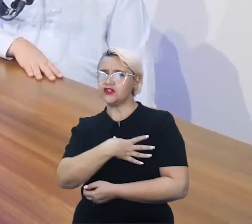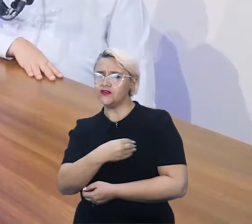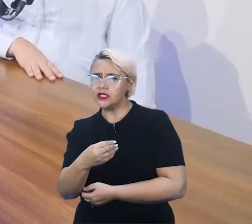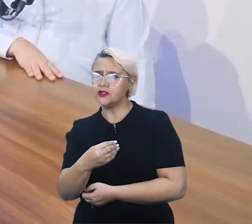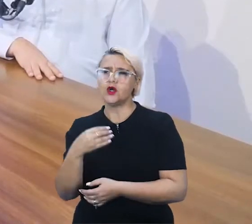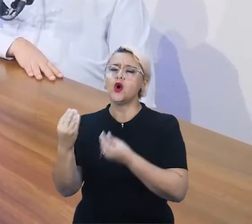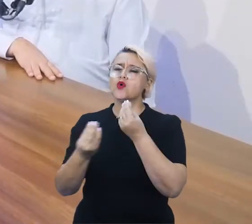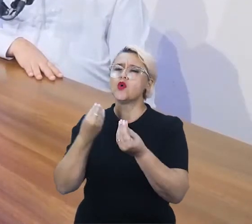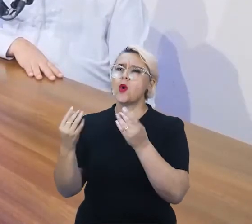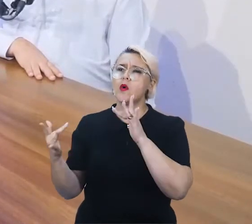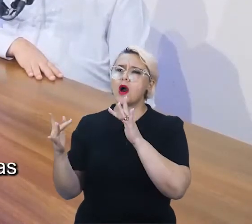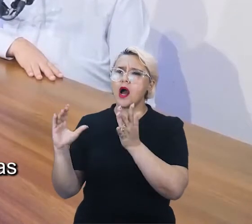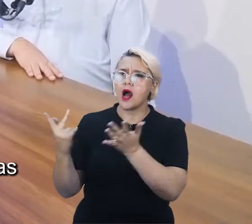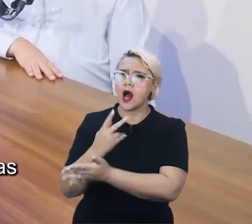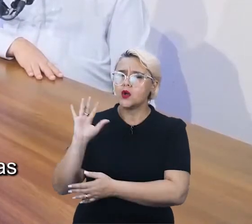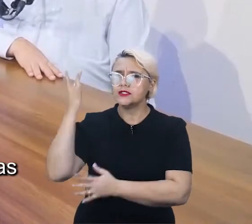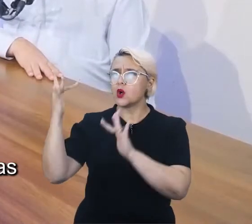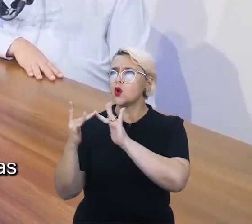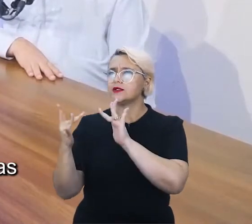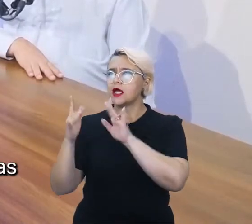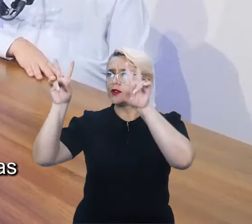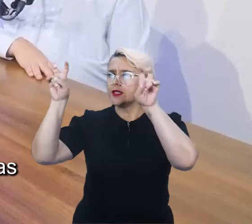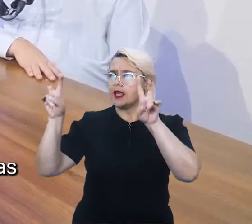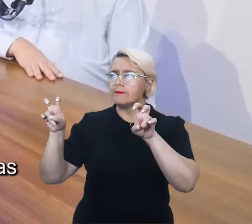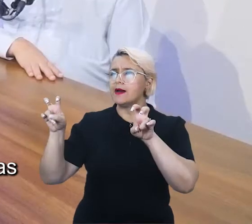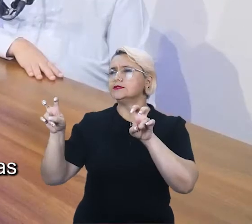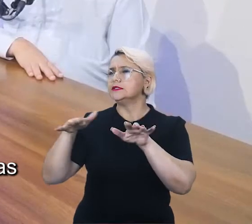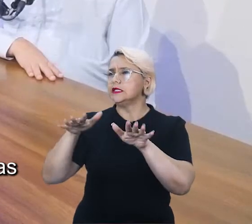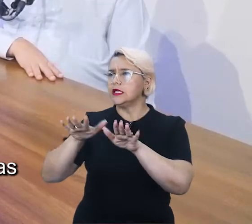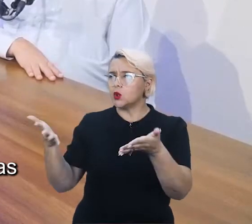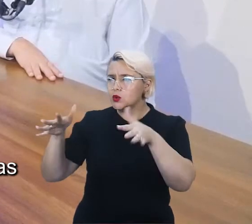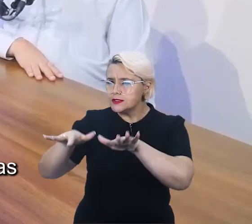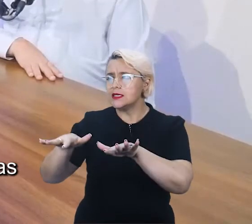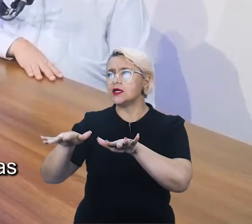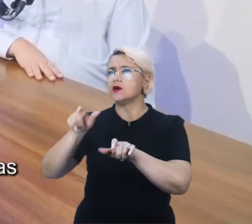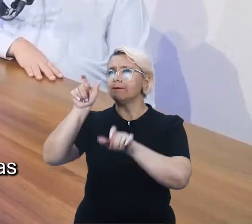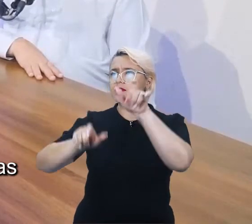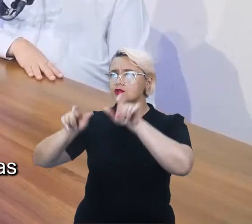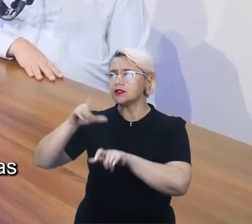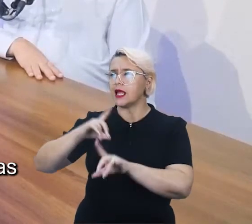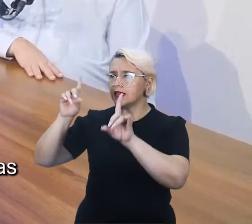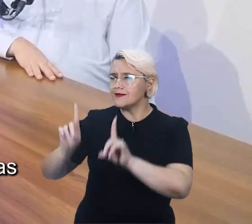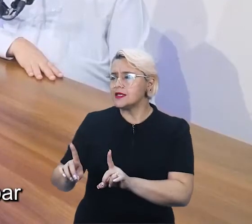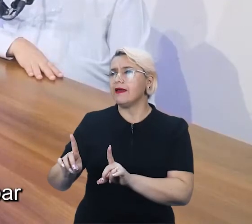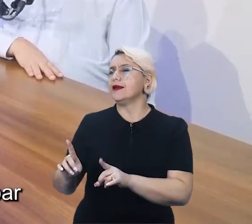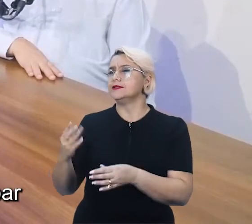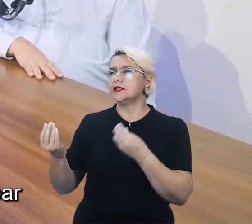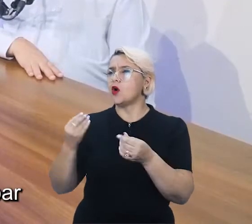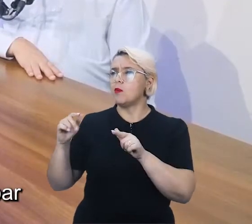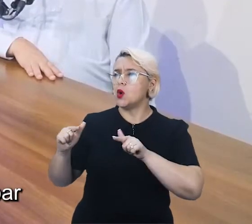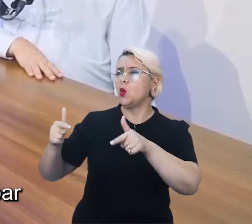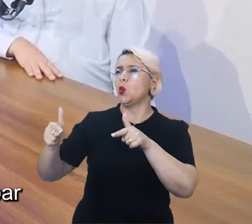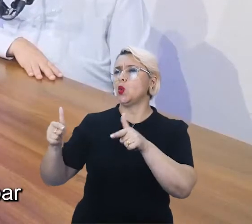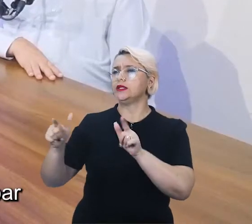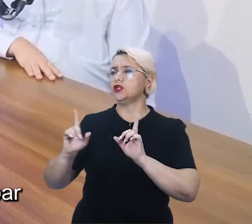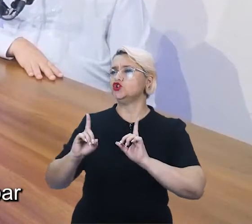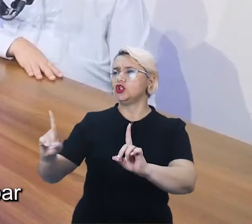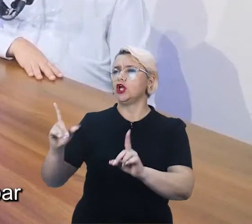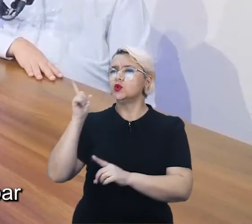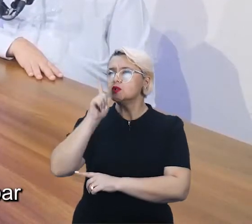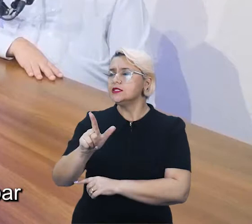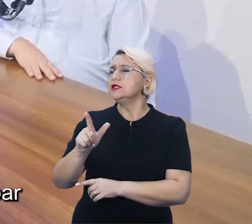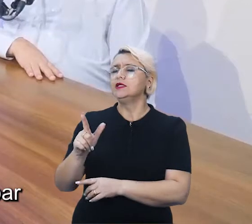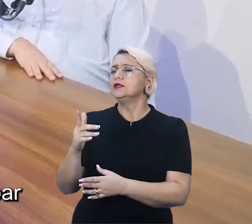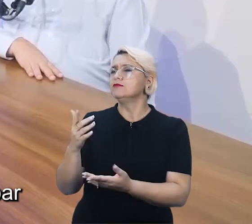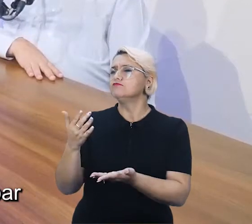seu contato com a temática da inclusão das pessoas com deficiência, essa luta por direitos